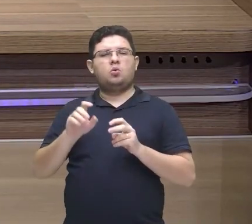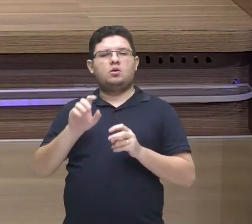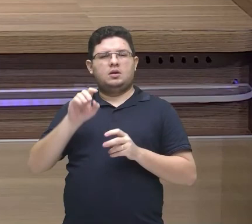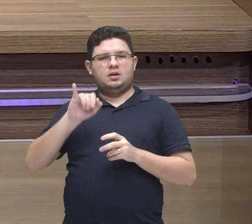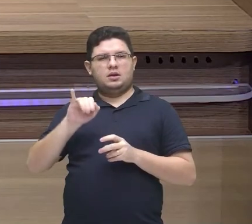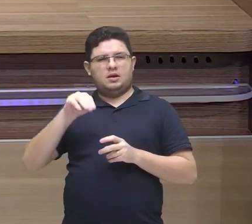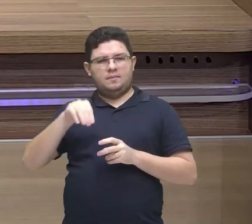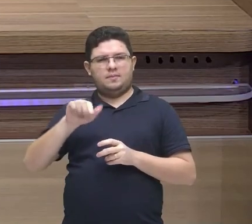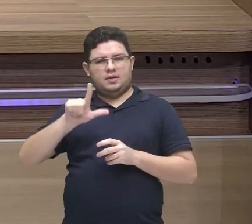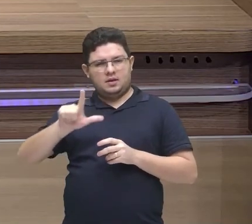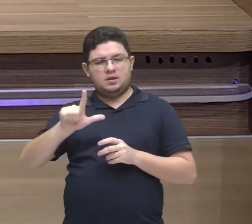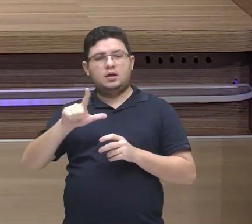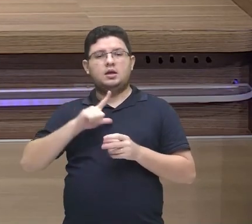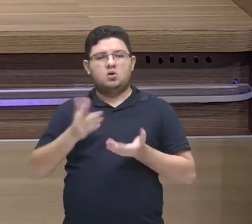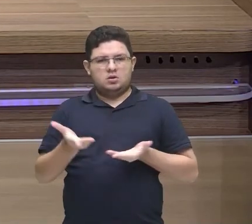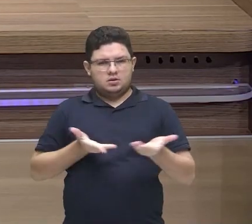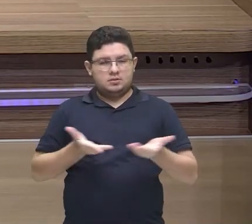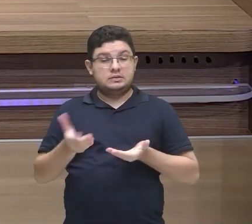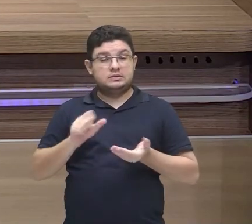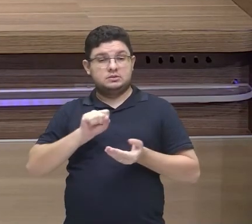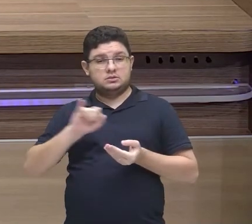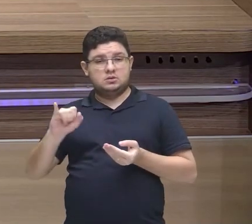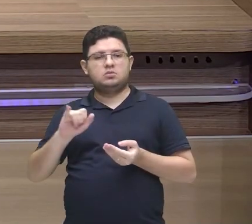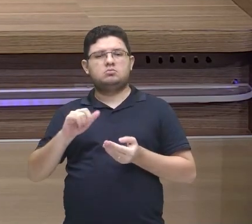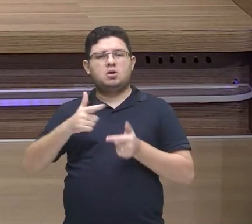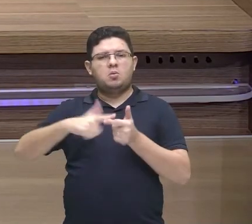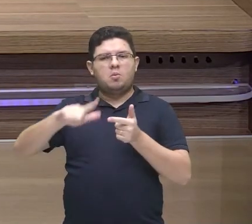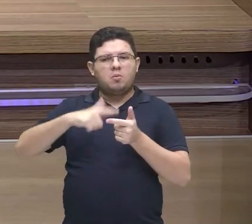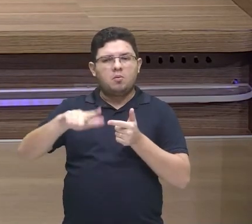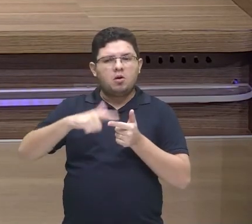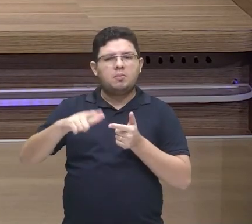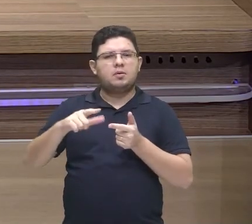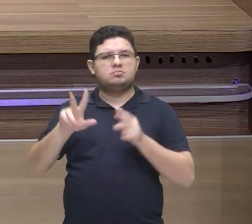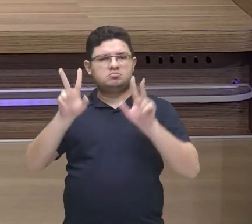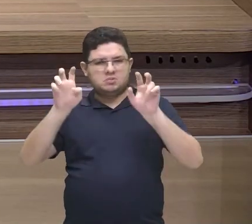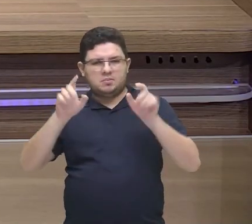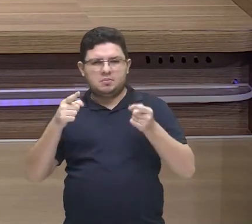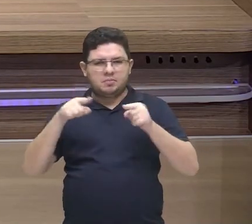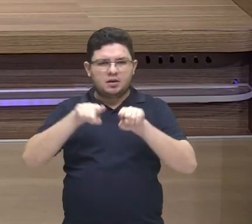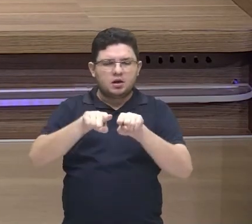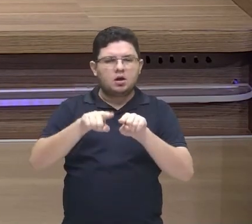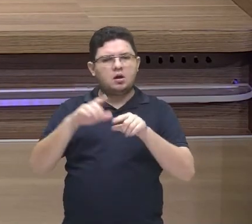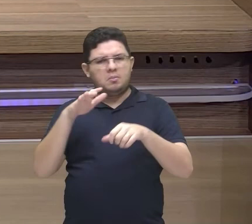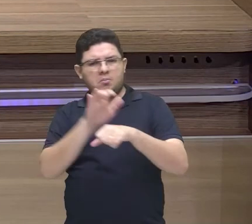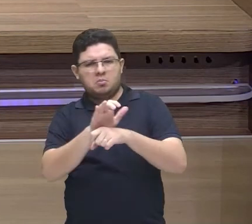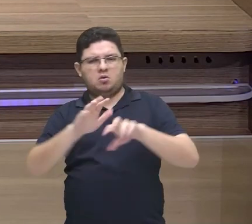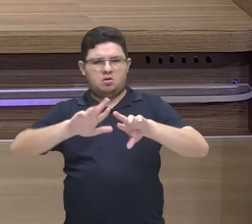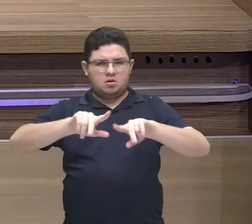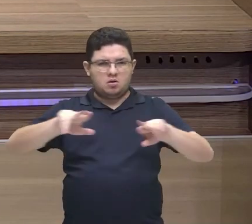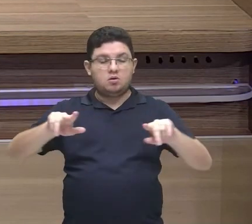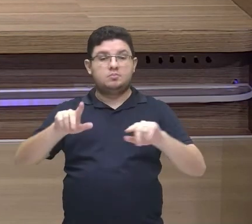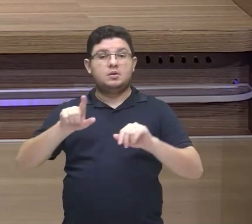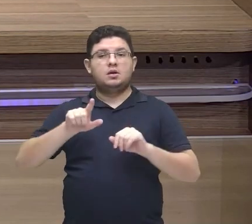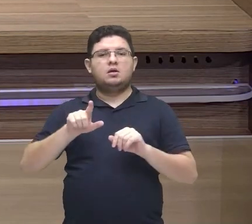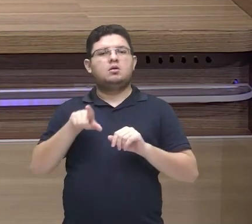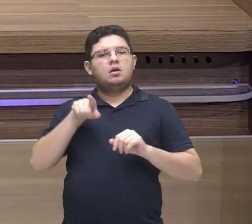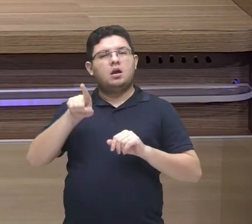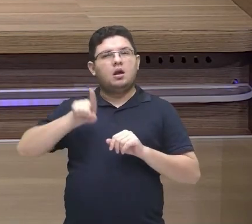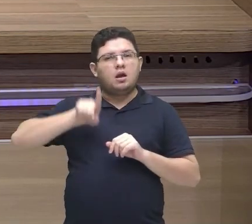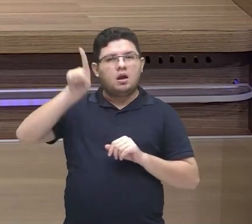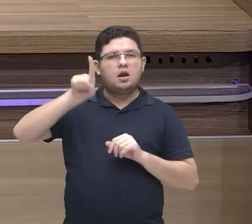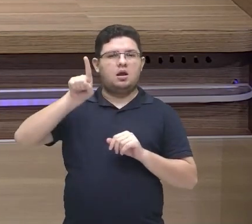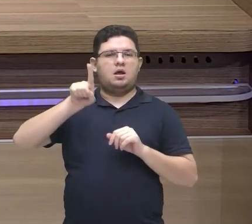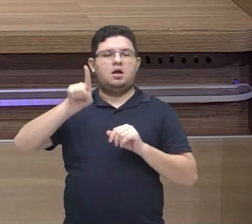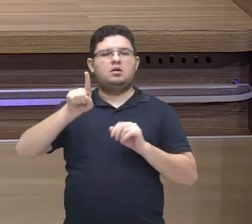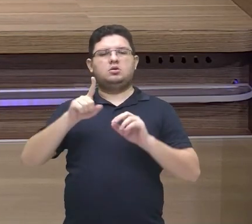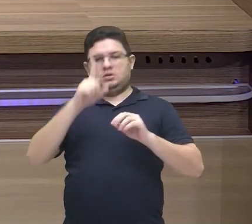problema sexual, com abuso, suspeito, seja o que for, né, na Maternidade Moura Tapajós, que é lá na Compensa,